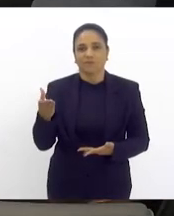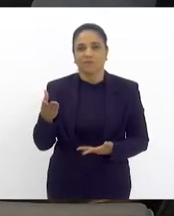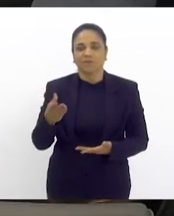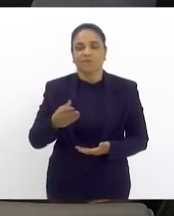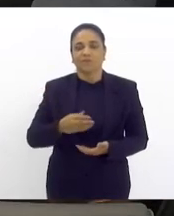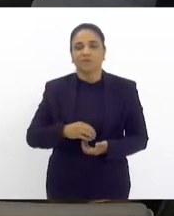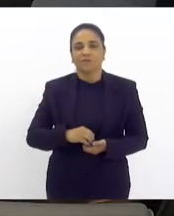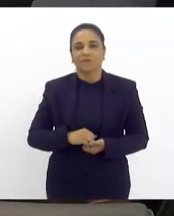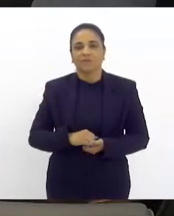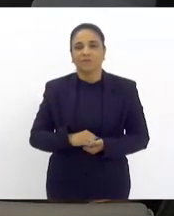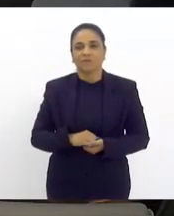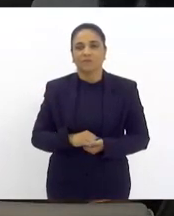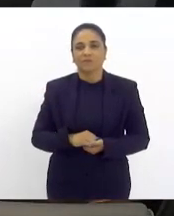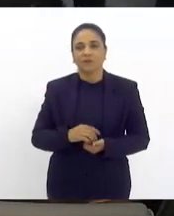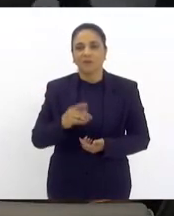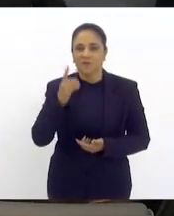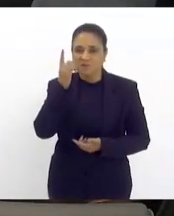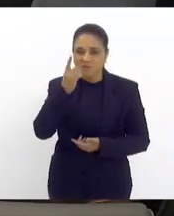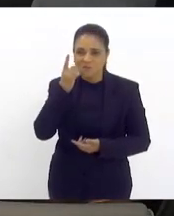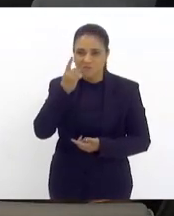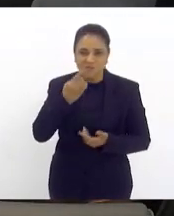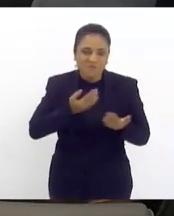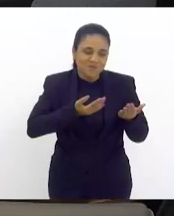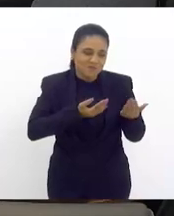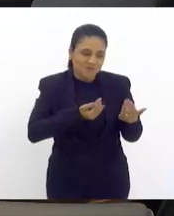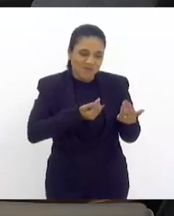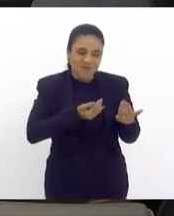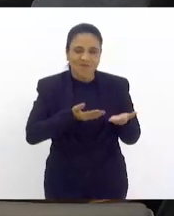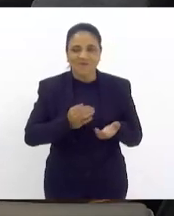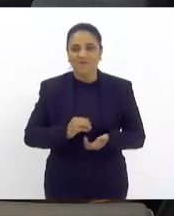Fala meu nome Deputado jovem